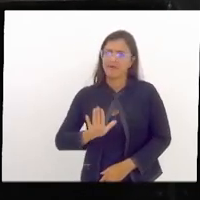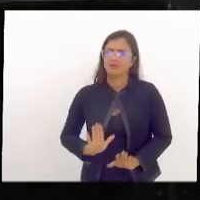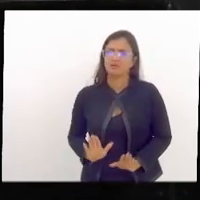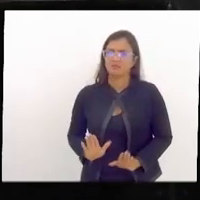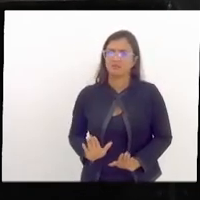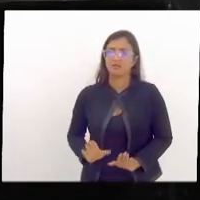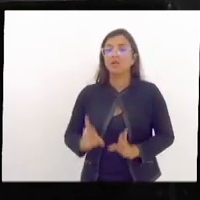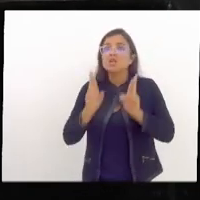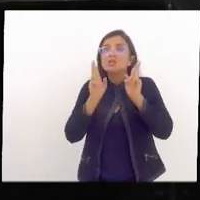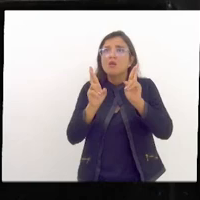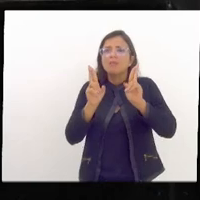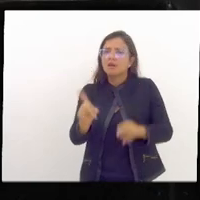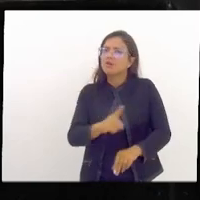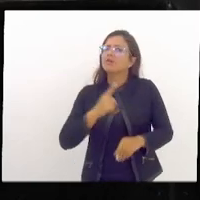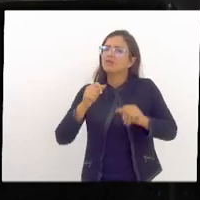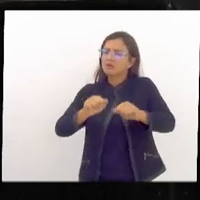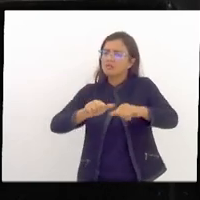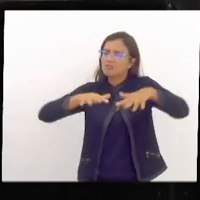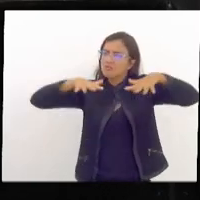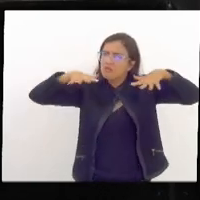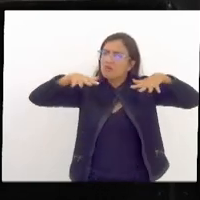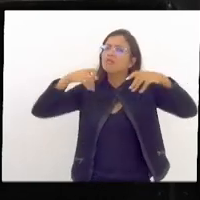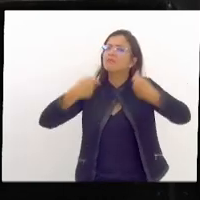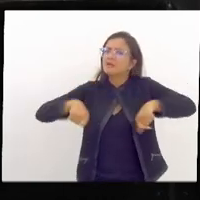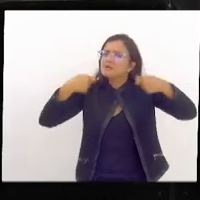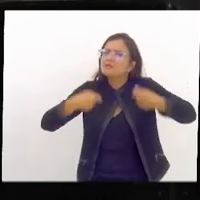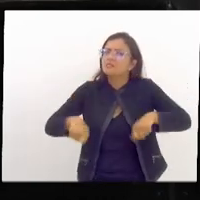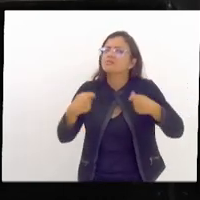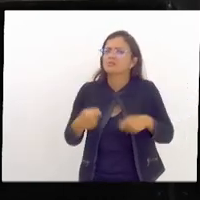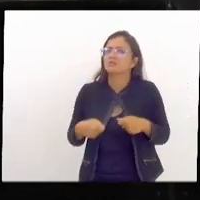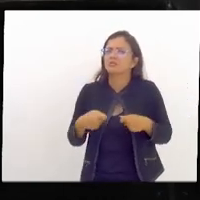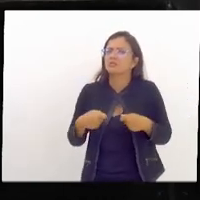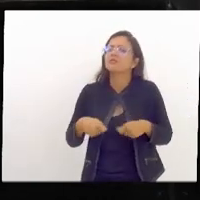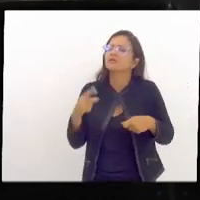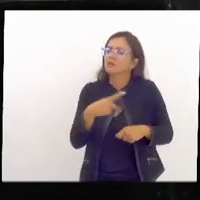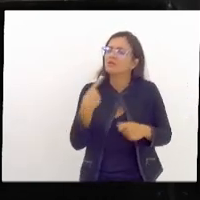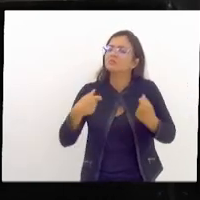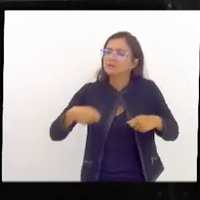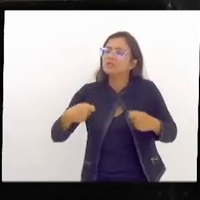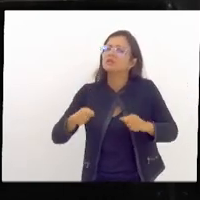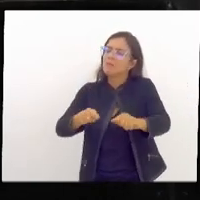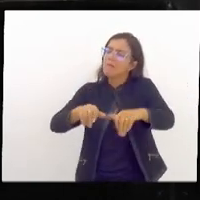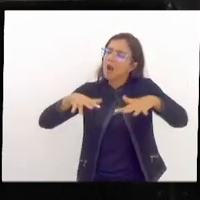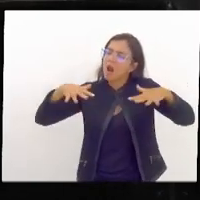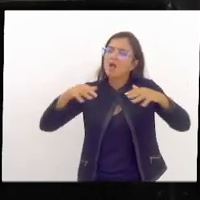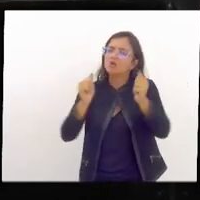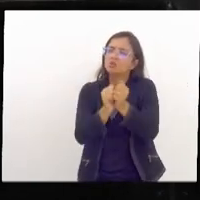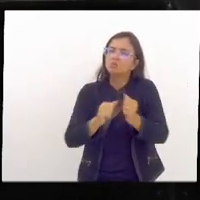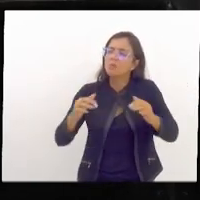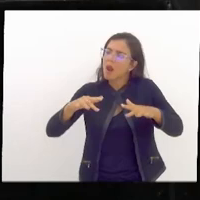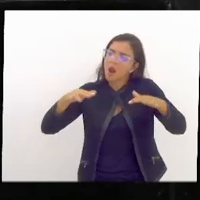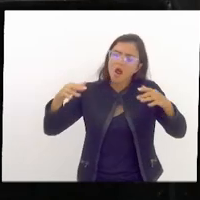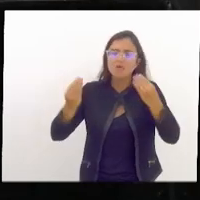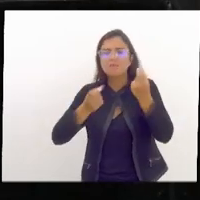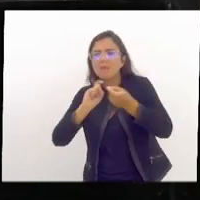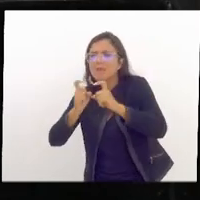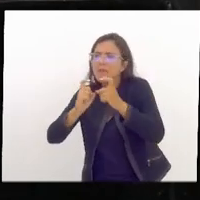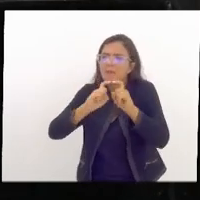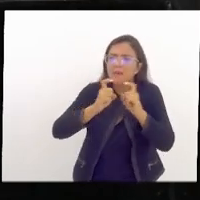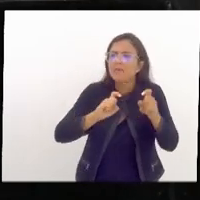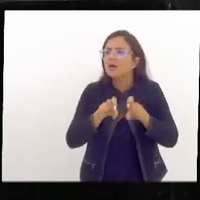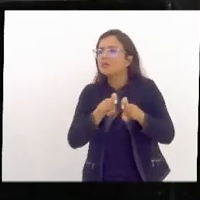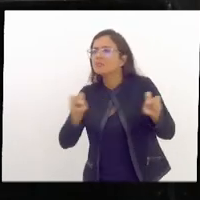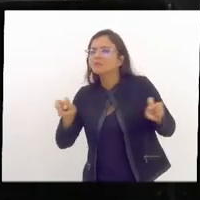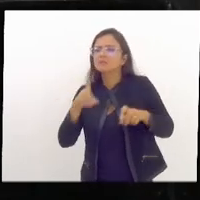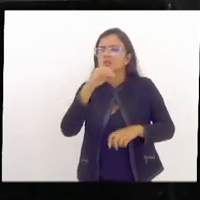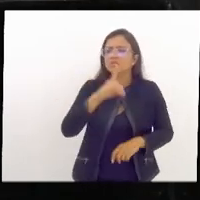nós tenhamos uma audiência pública e que a gente possa questionar, né, a mesa diretora